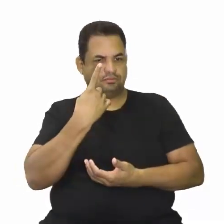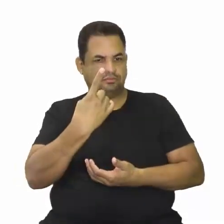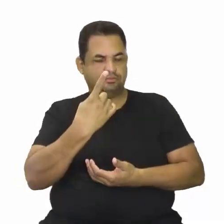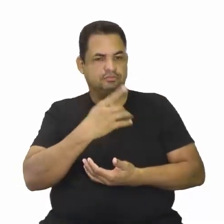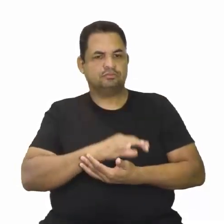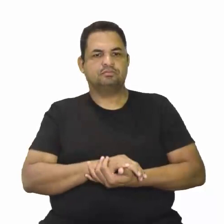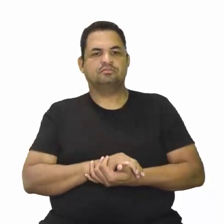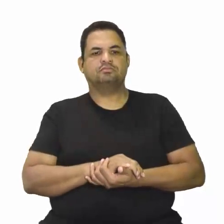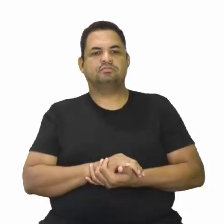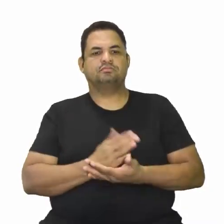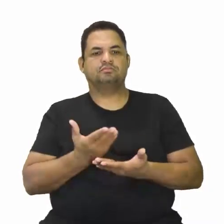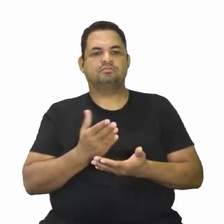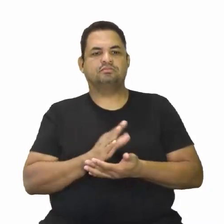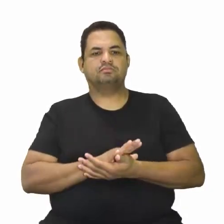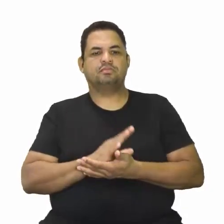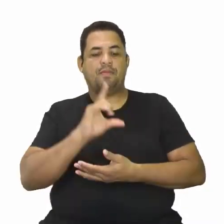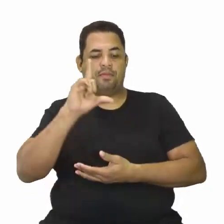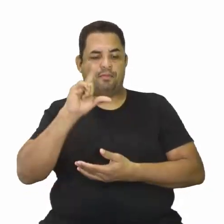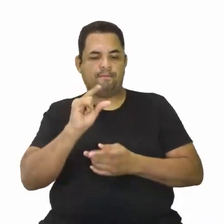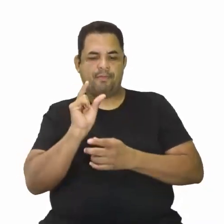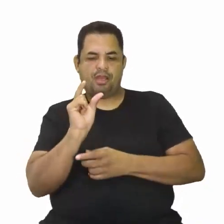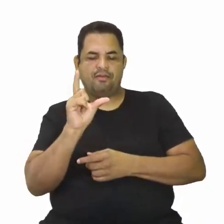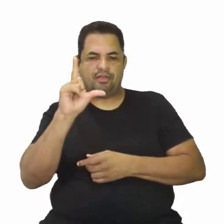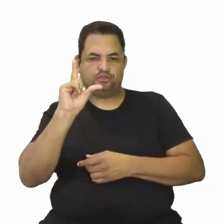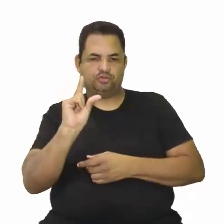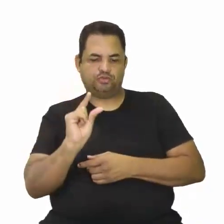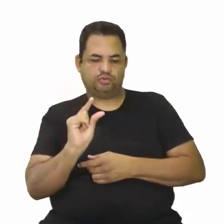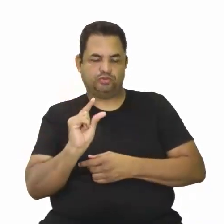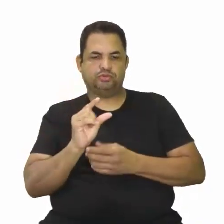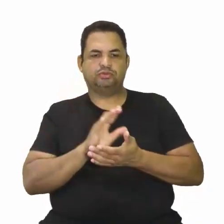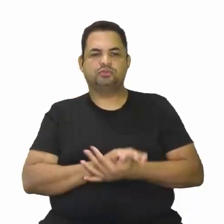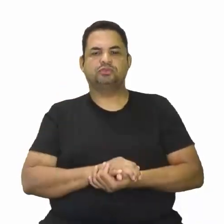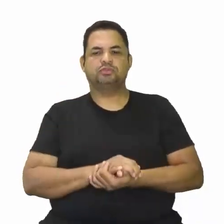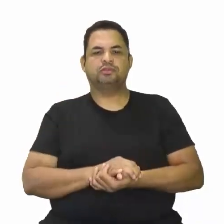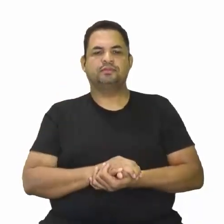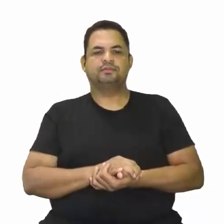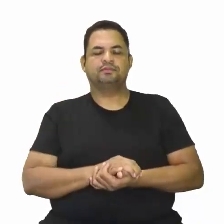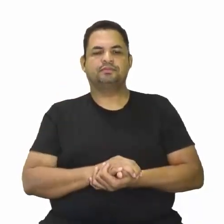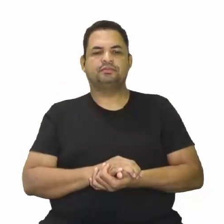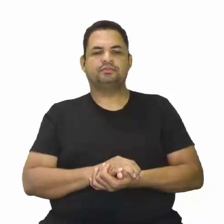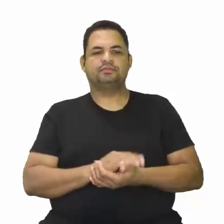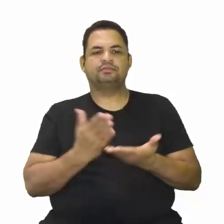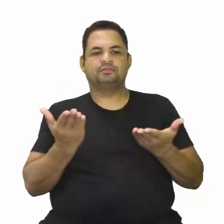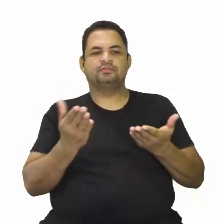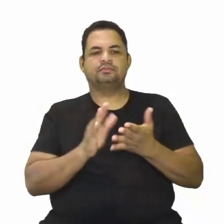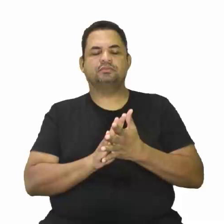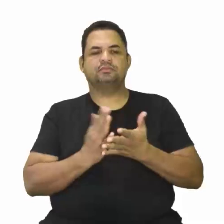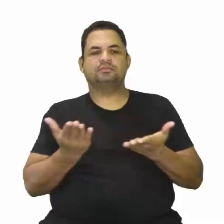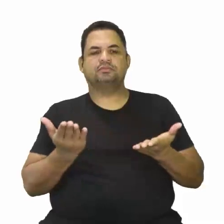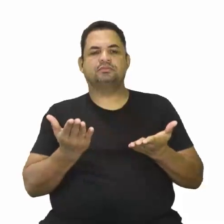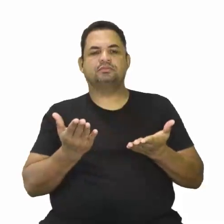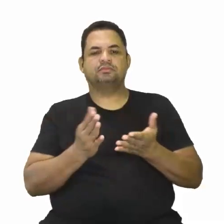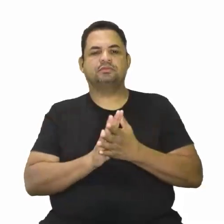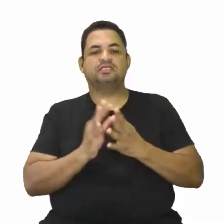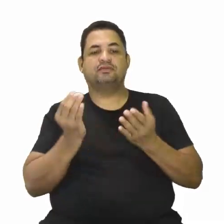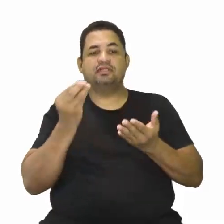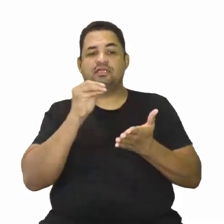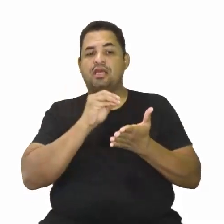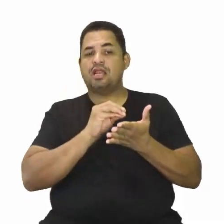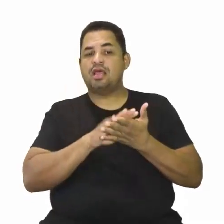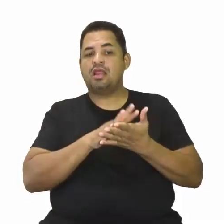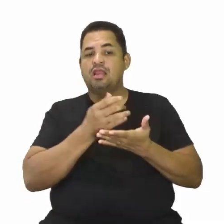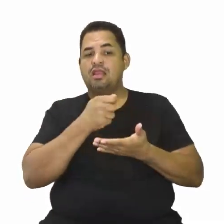que mesmo a forma apocopada, a forma reduzida, ela vai ser